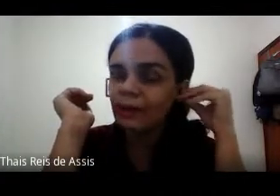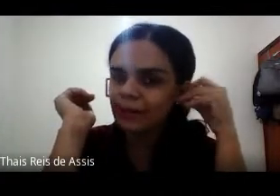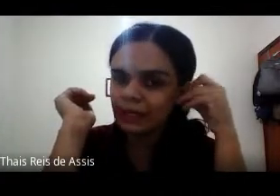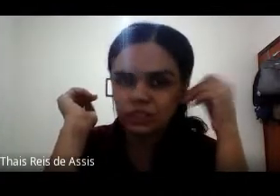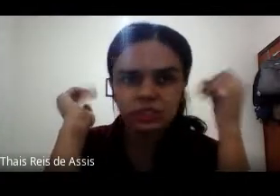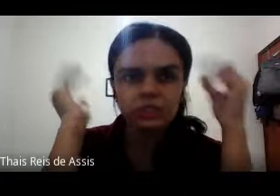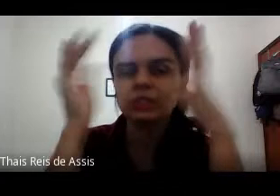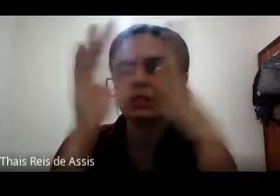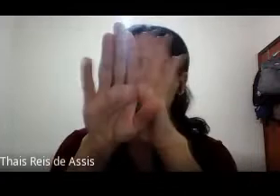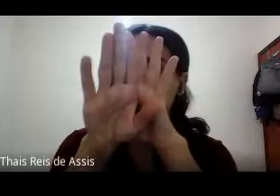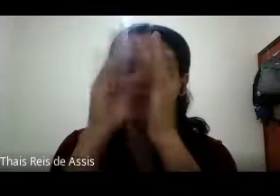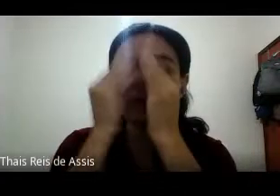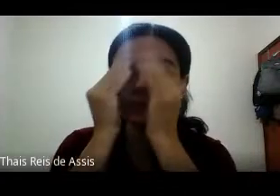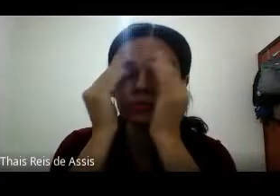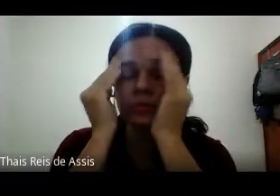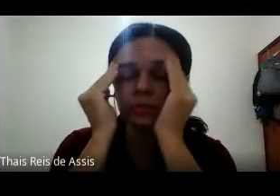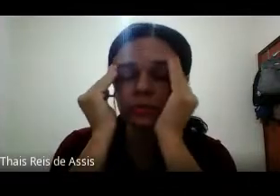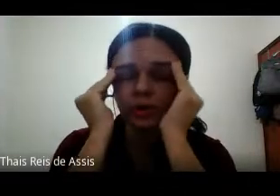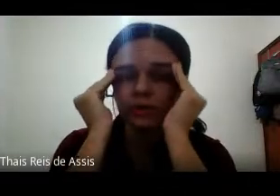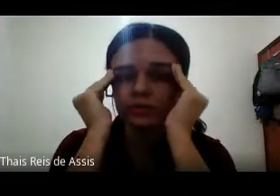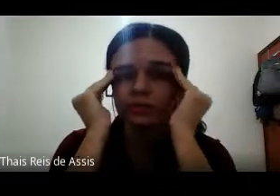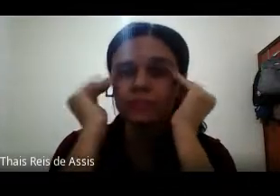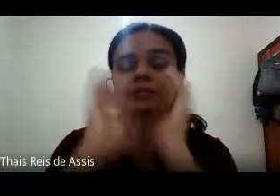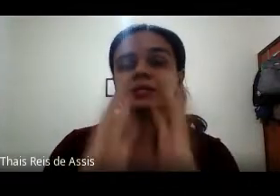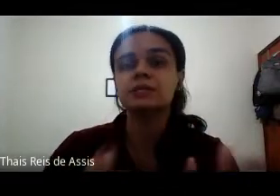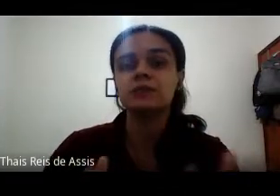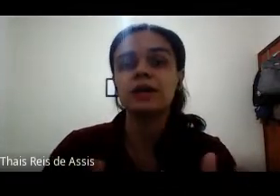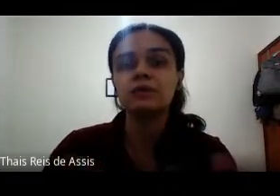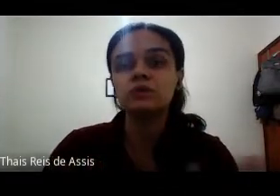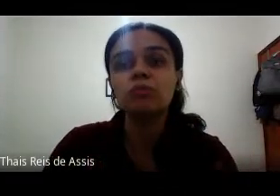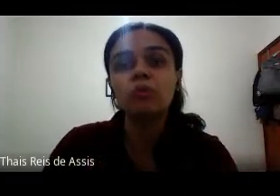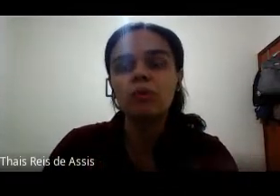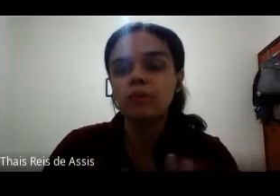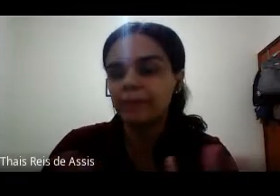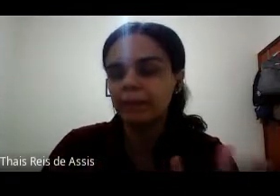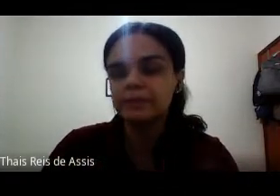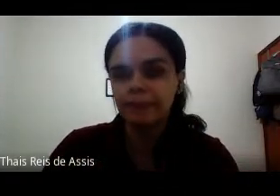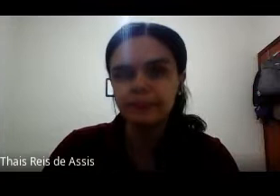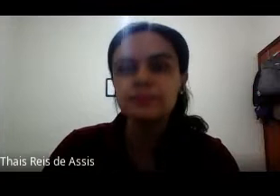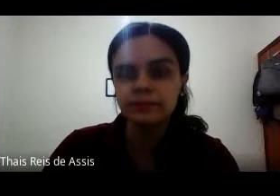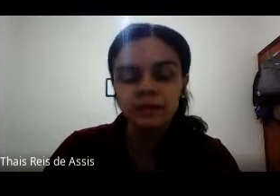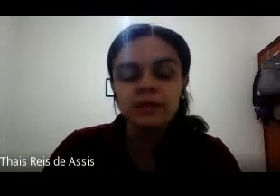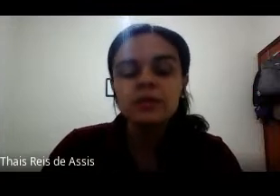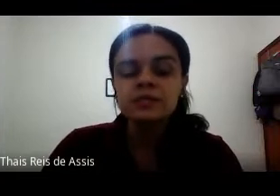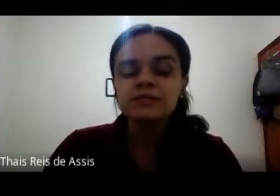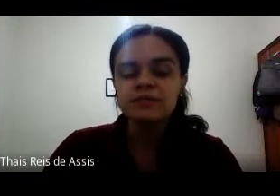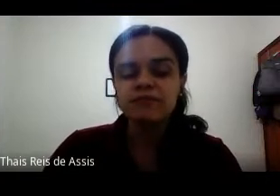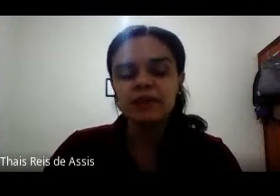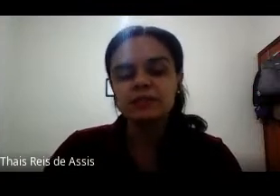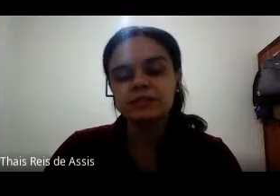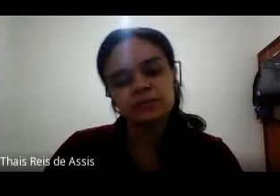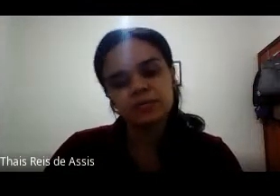que não aprende. Pelo amor de Deus, desconstrói isso. Não existe essa questão de, ah, eu sou burro, eu não aprendo. Aprende sim. Se